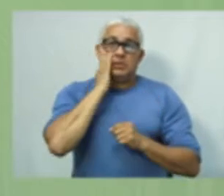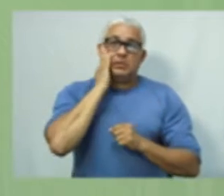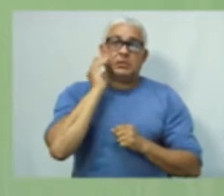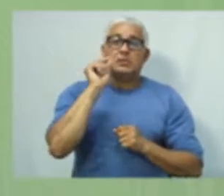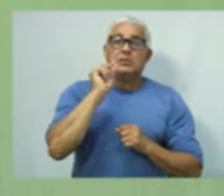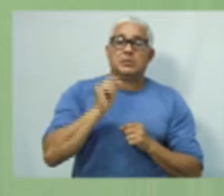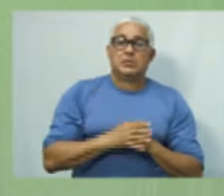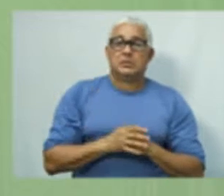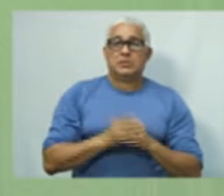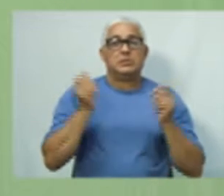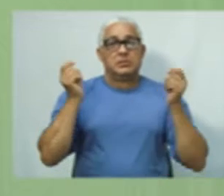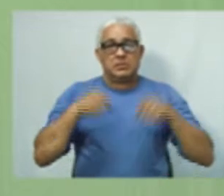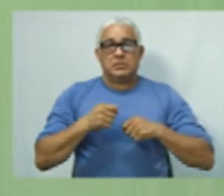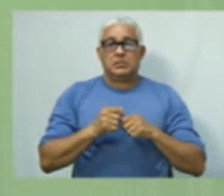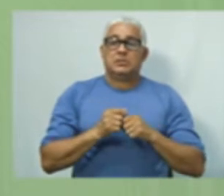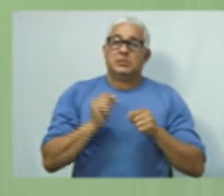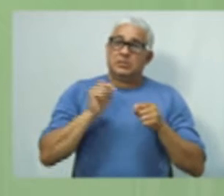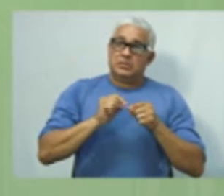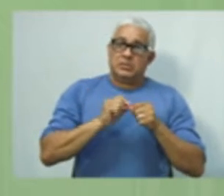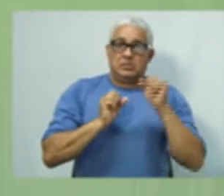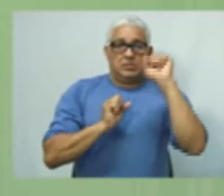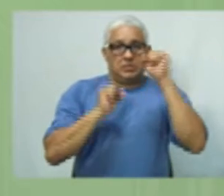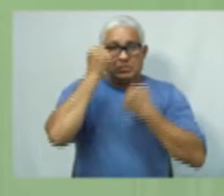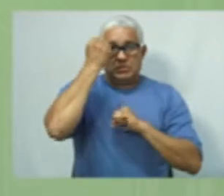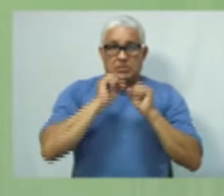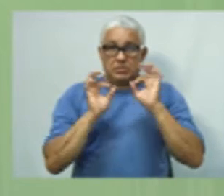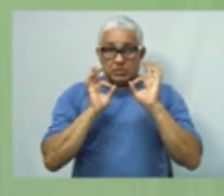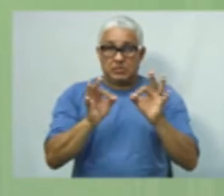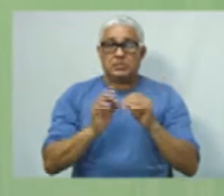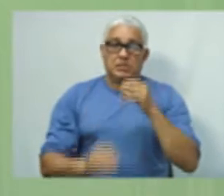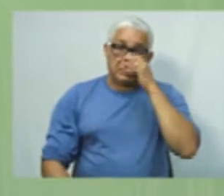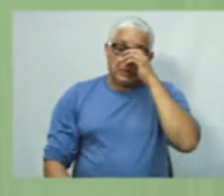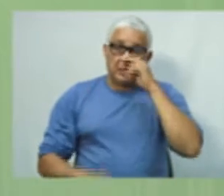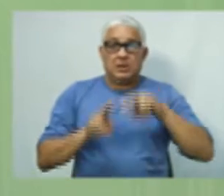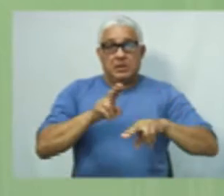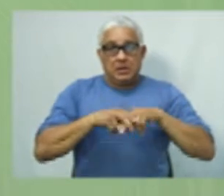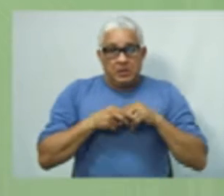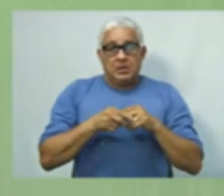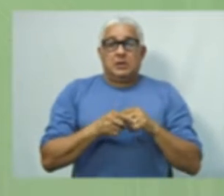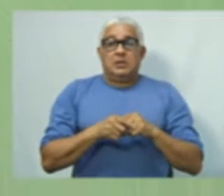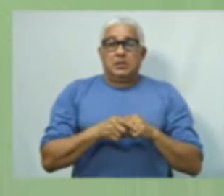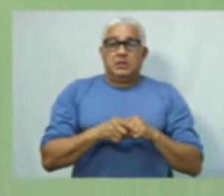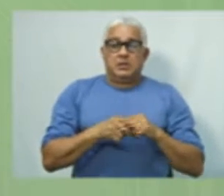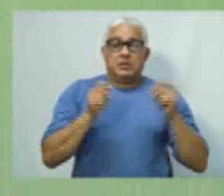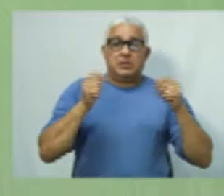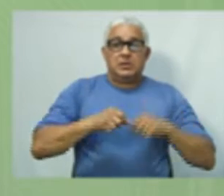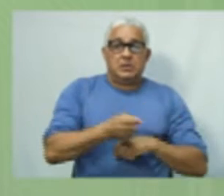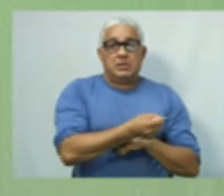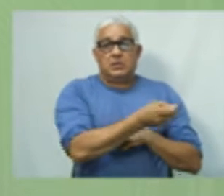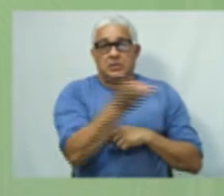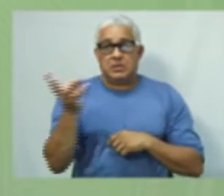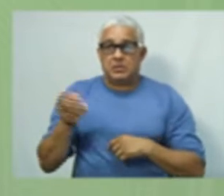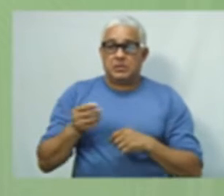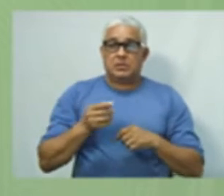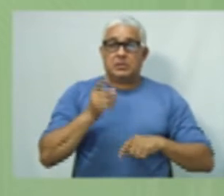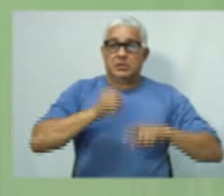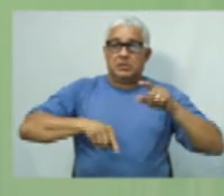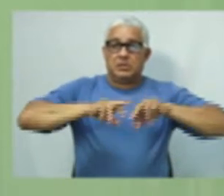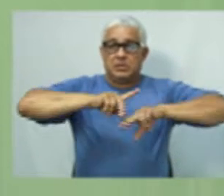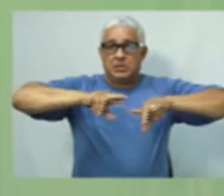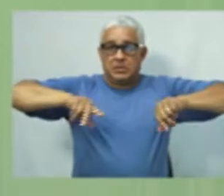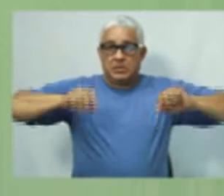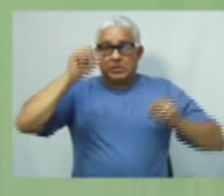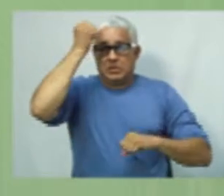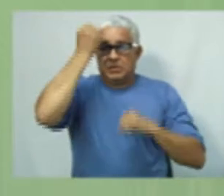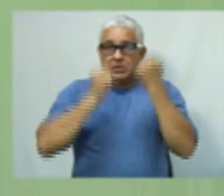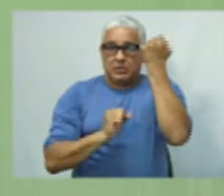que ele vai produzir. Correto, pessoal? Por meio dele se determina as quantidades de produtos que deverão ser